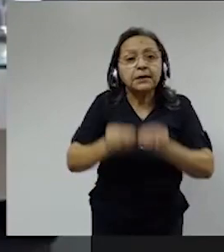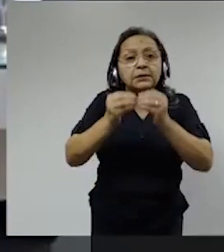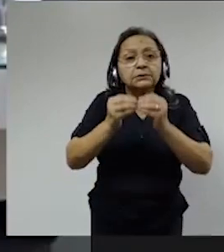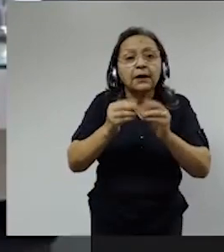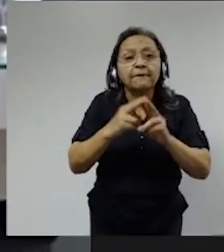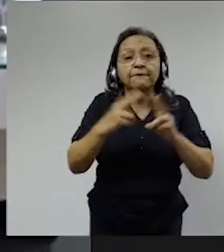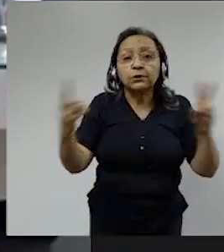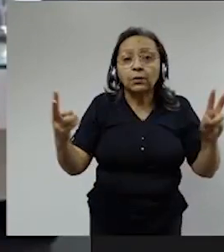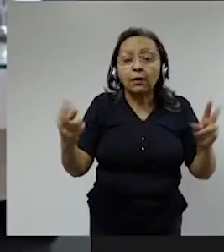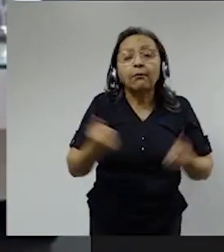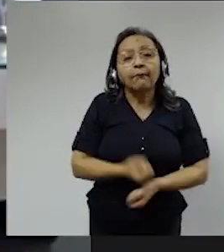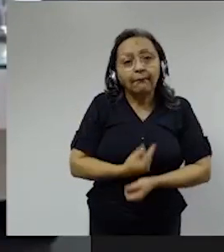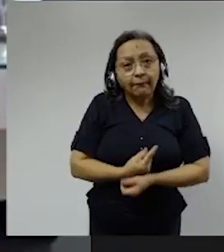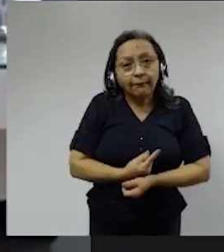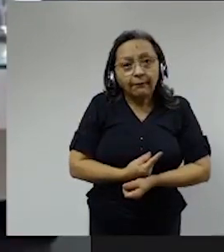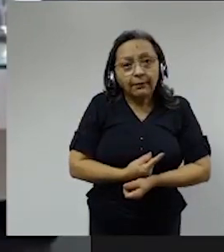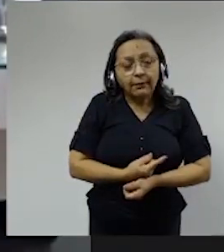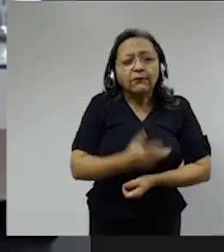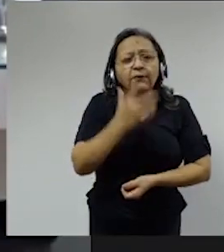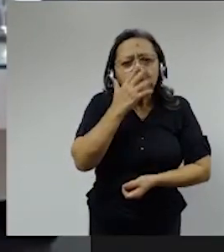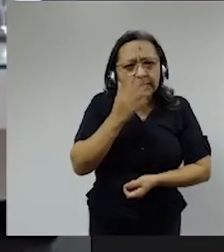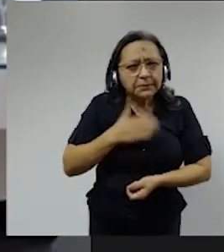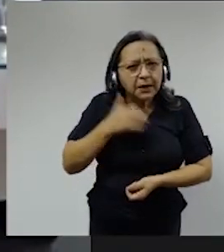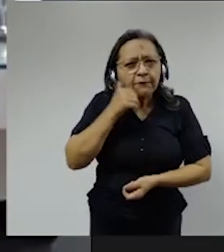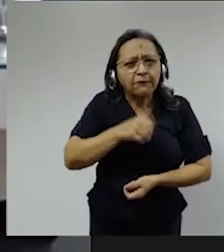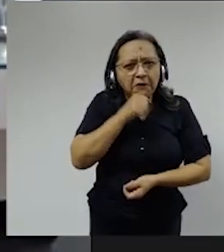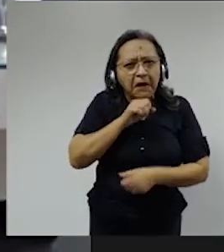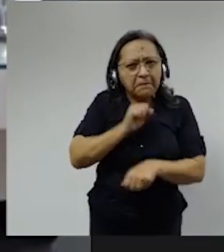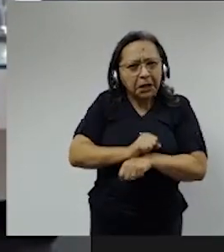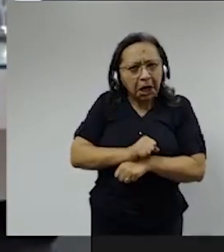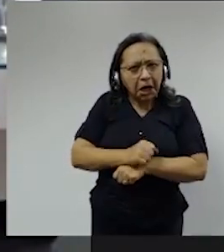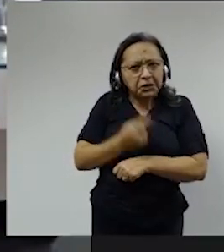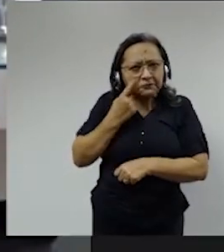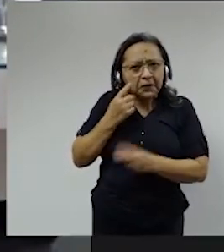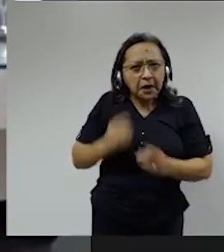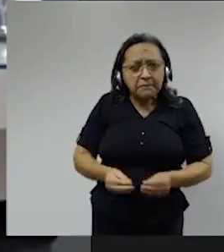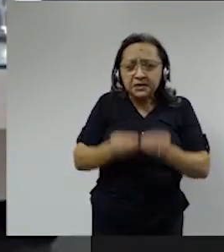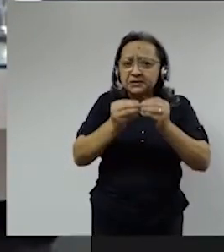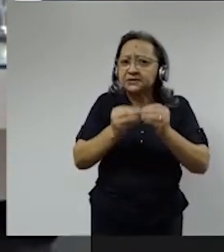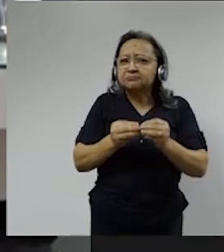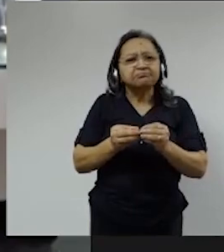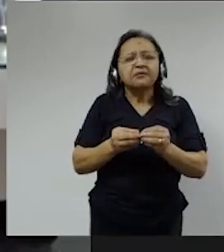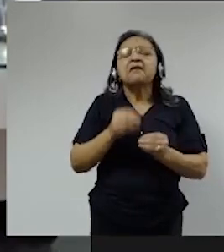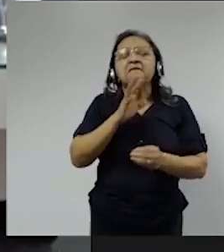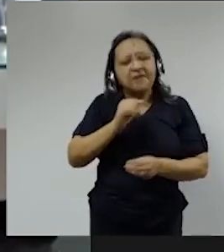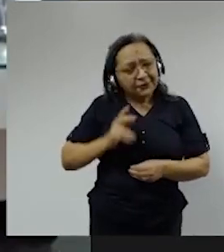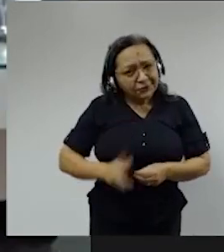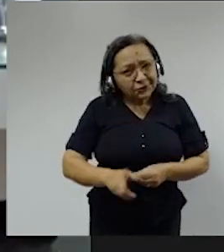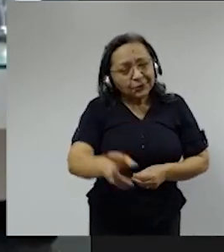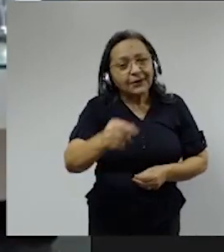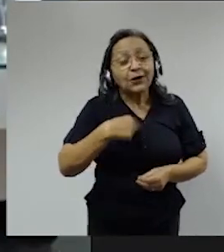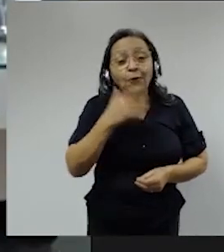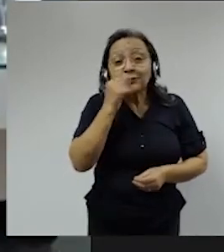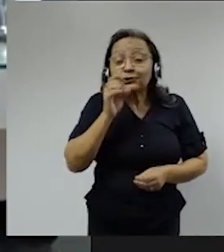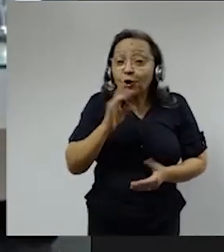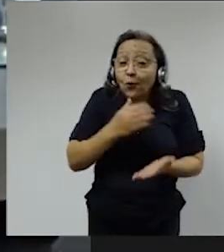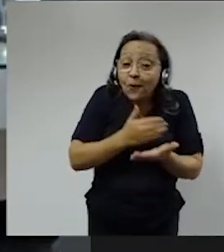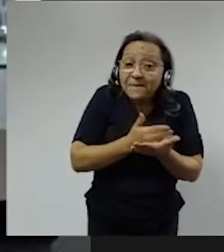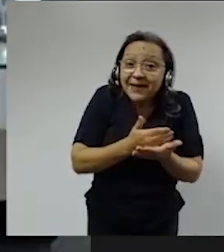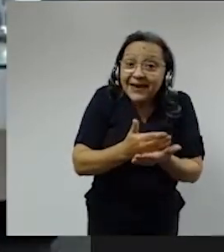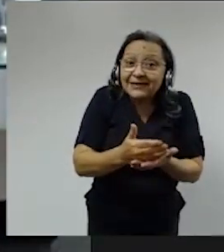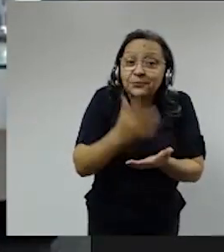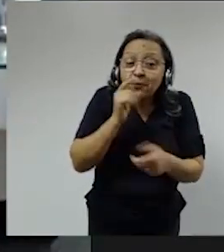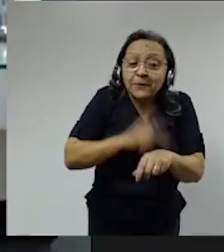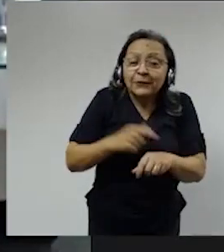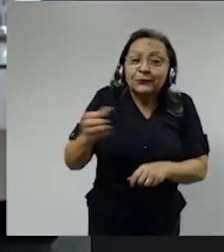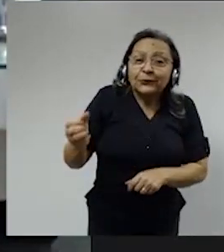avó vai deixar de assistir à missa? Então, eu acho que é um caminho sem volta. Esse é um movimento que, com certeza, só está começando. É claro que a gente já entrou